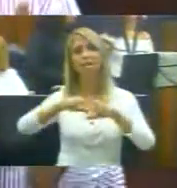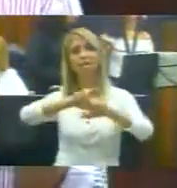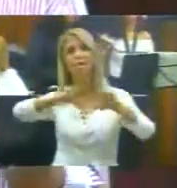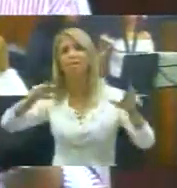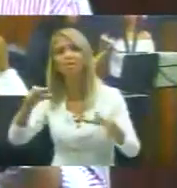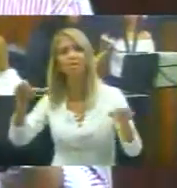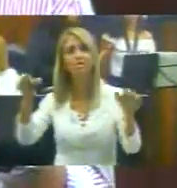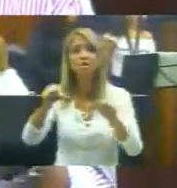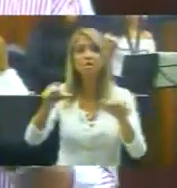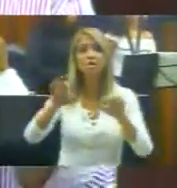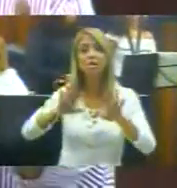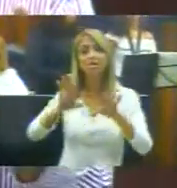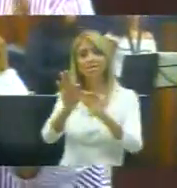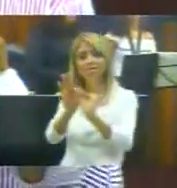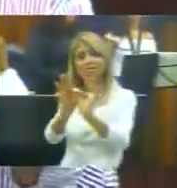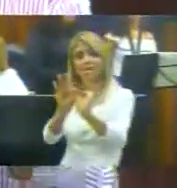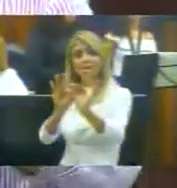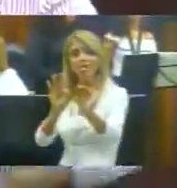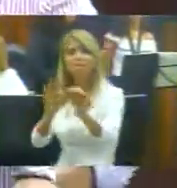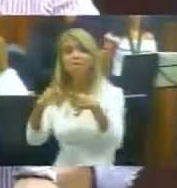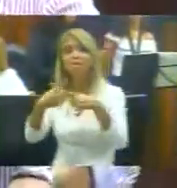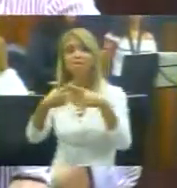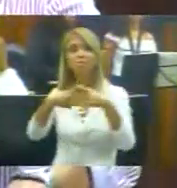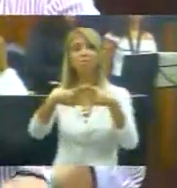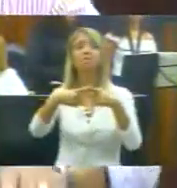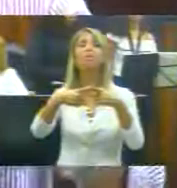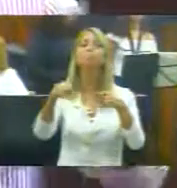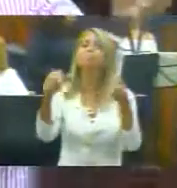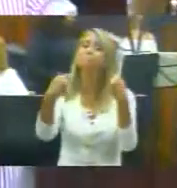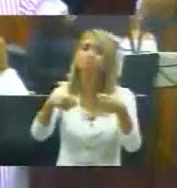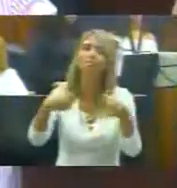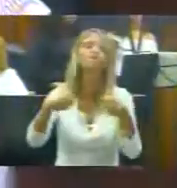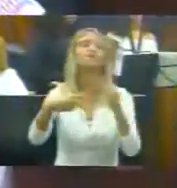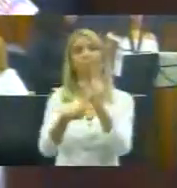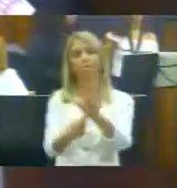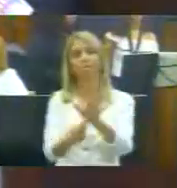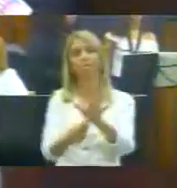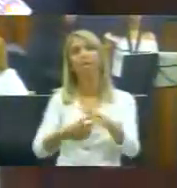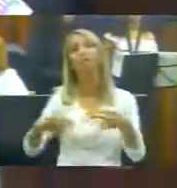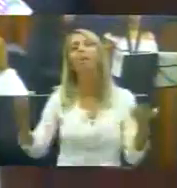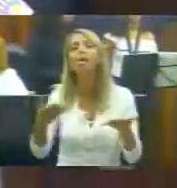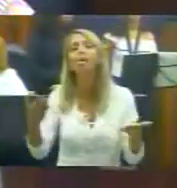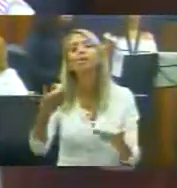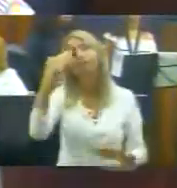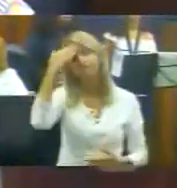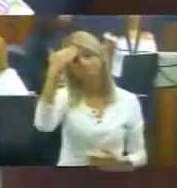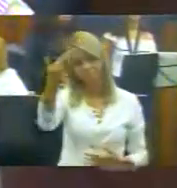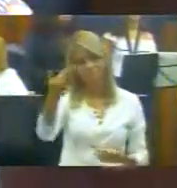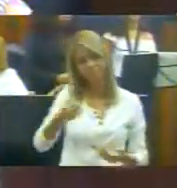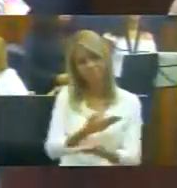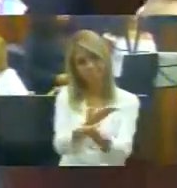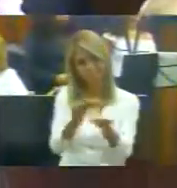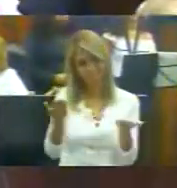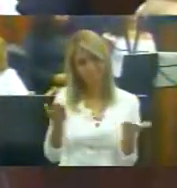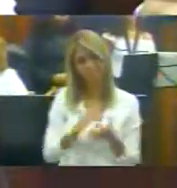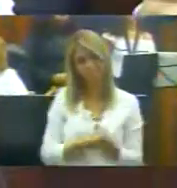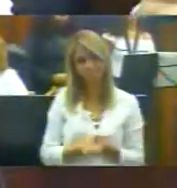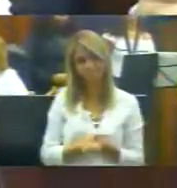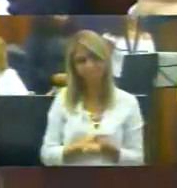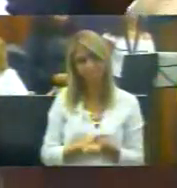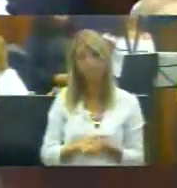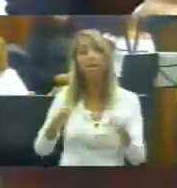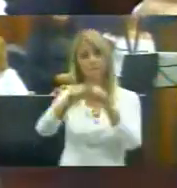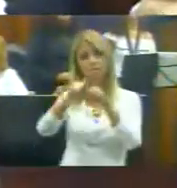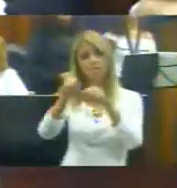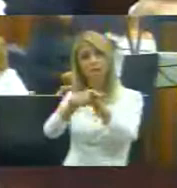quem deve fazer e quem recebe aquilo que deveria receber. Então, eu agradeço a vocês publicamente. Também conversamos,